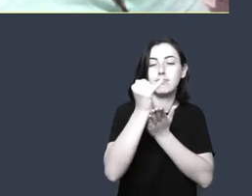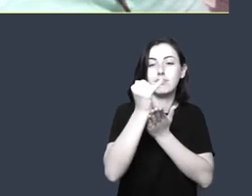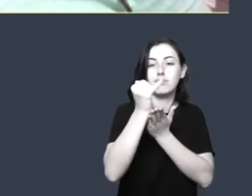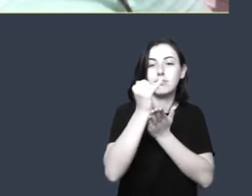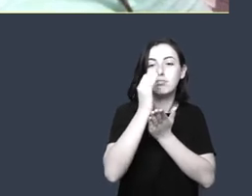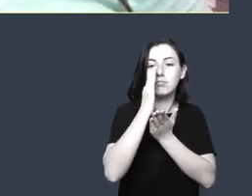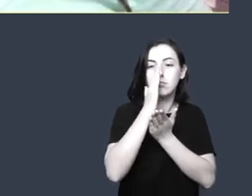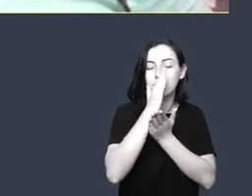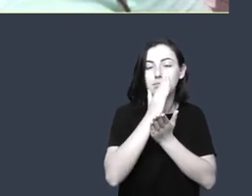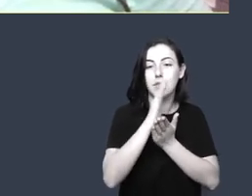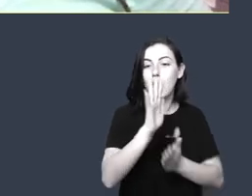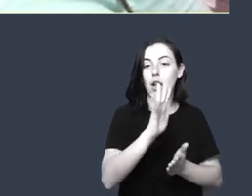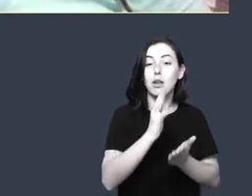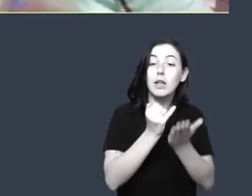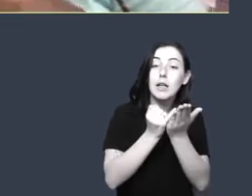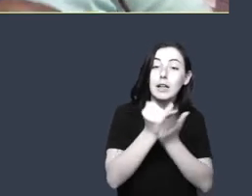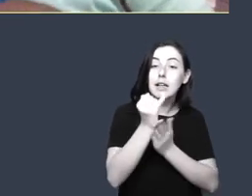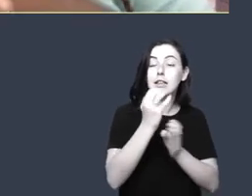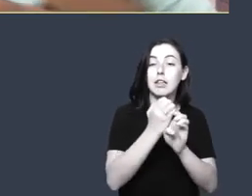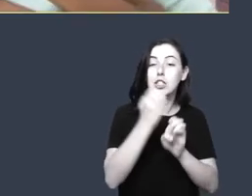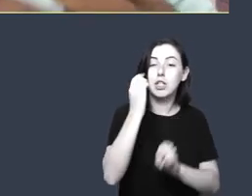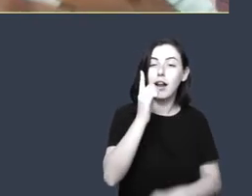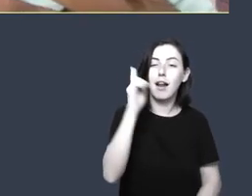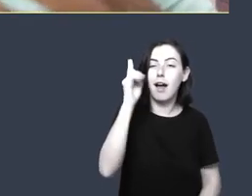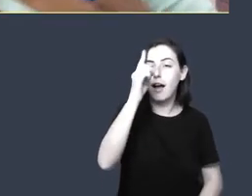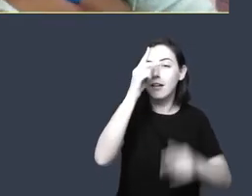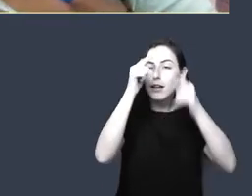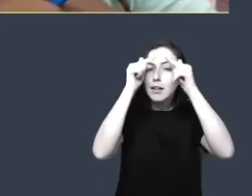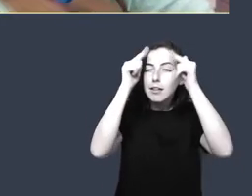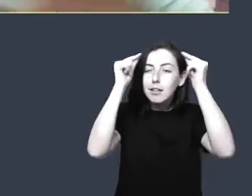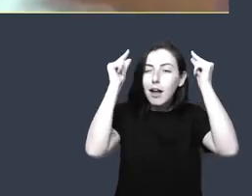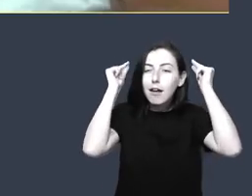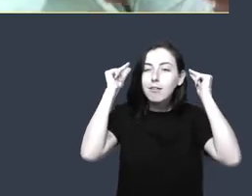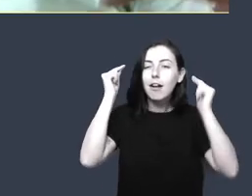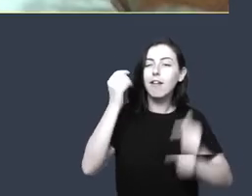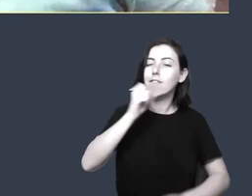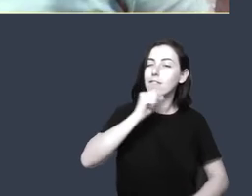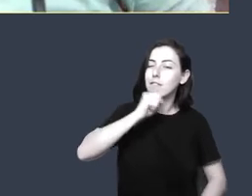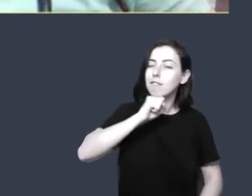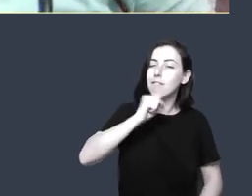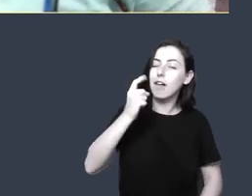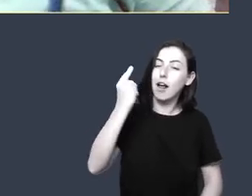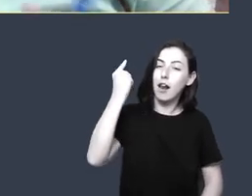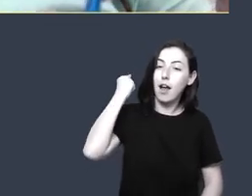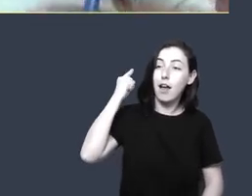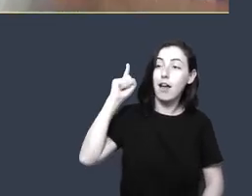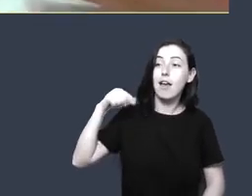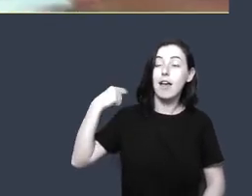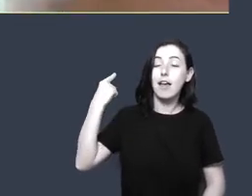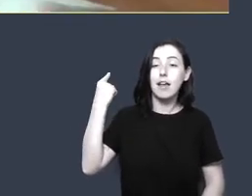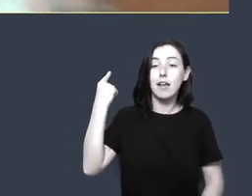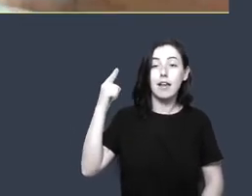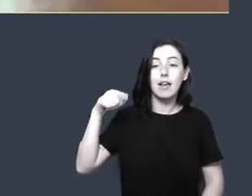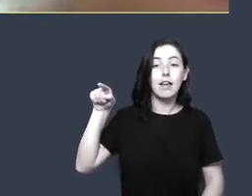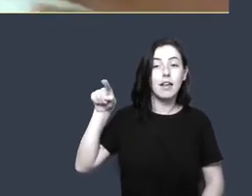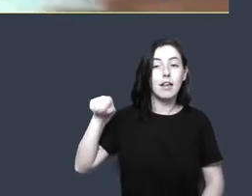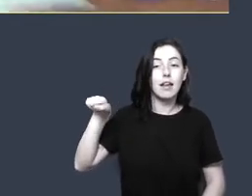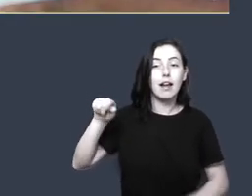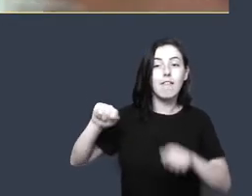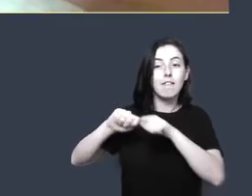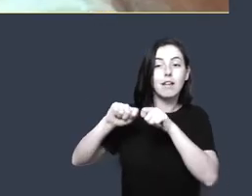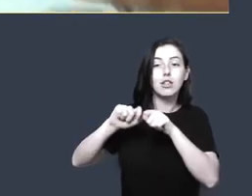antiga, de que eles faziam as ferramentas de medições com base no corpo de pessoas negras. E os nomes